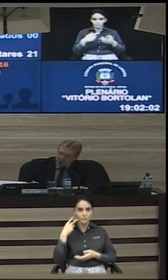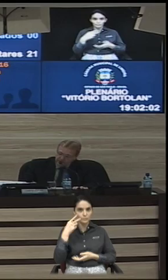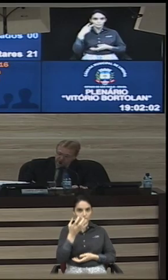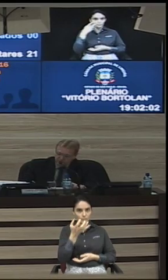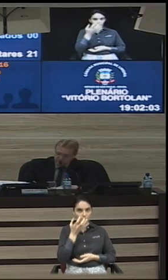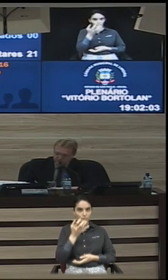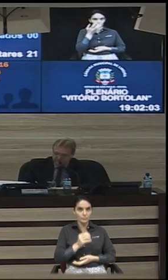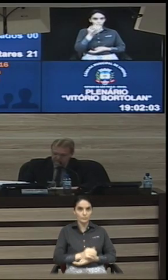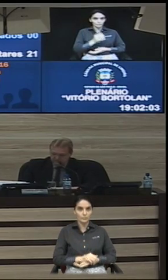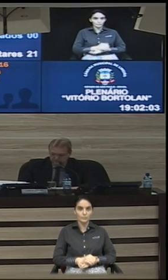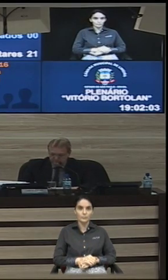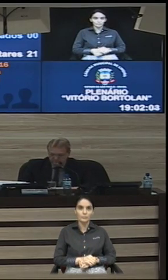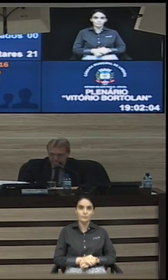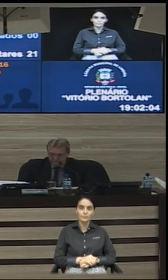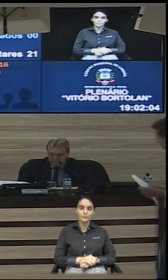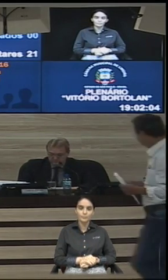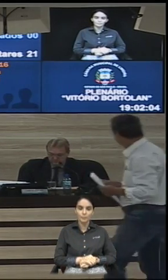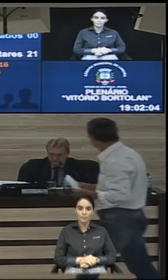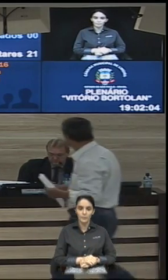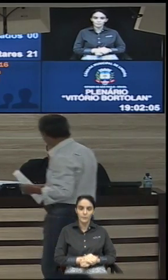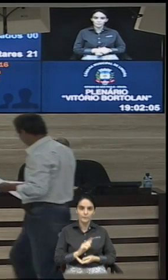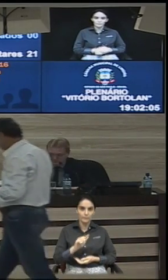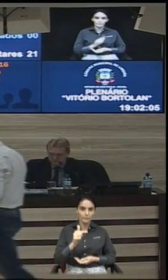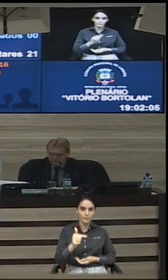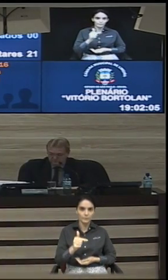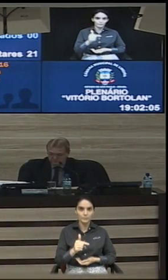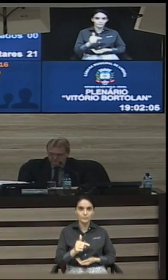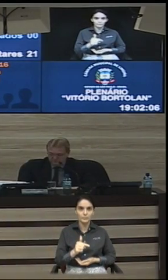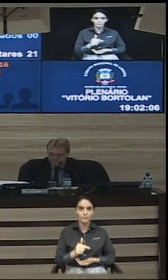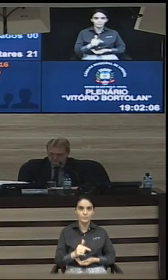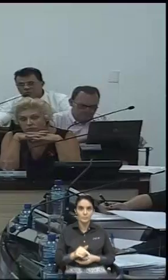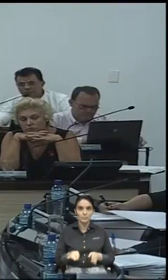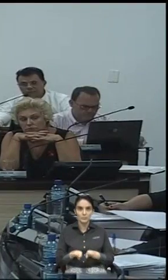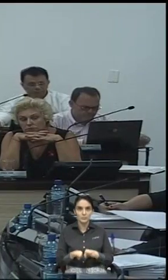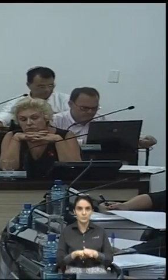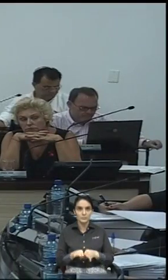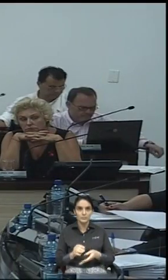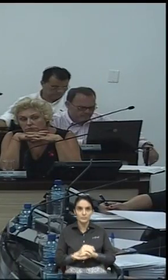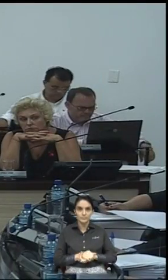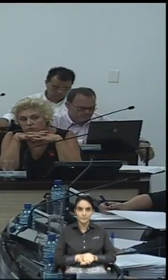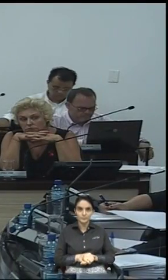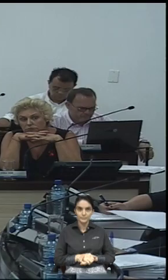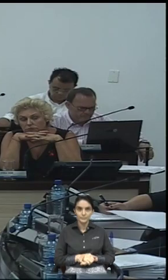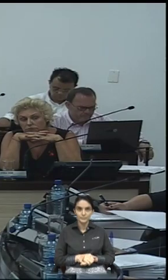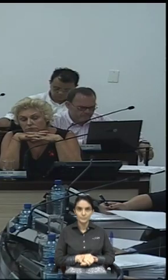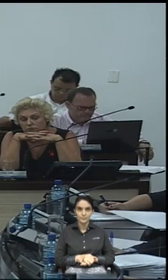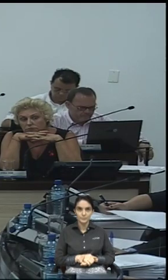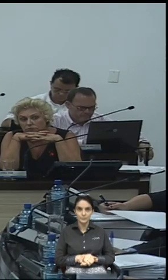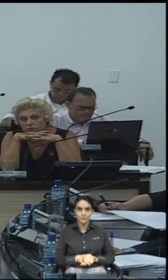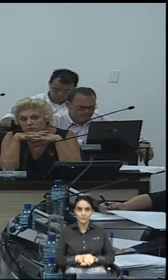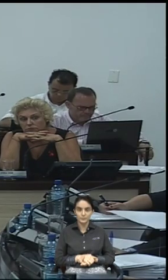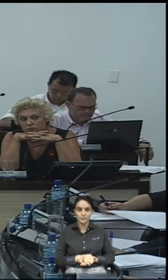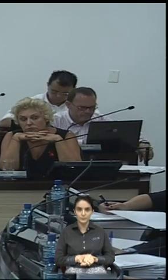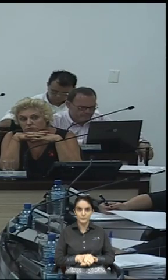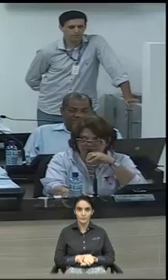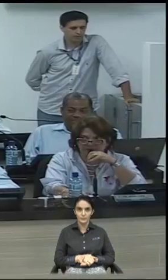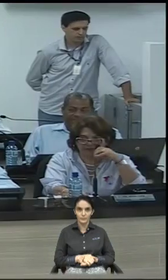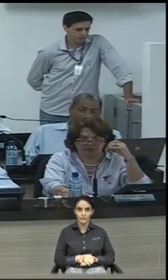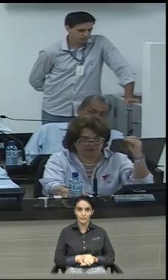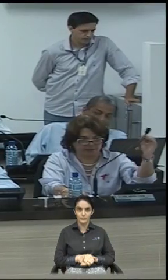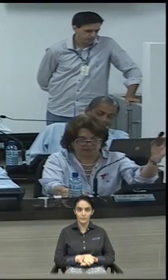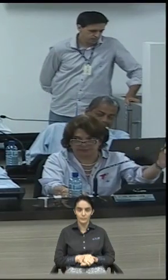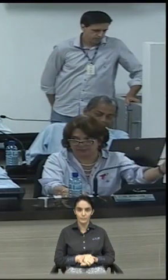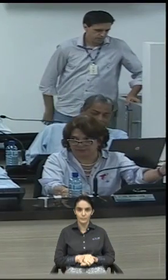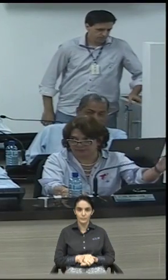deseja? Eu quero discutir, senhor presidente. Mais alguém? Também quero, presidente. Mais algum vereador? Eu também, senhor